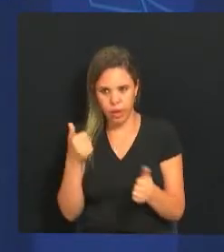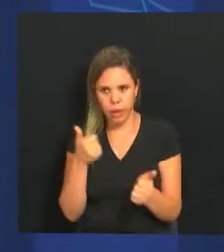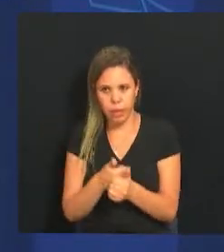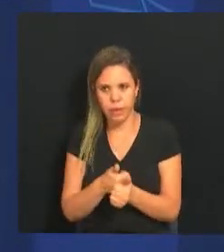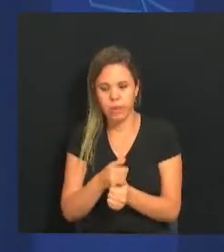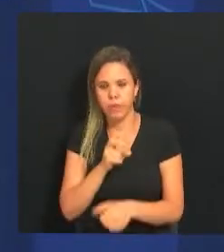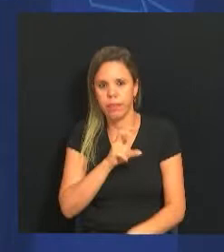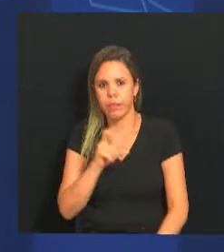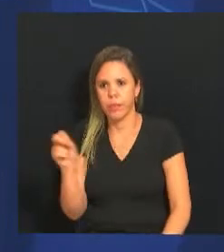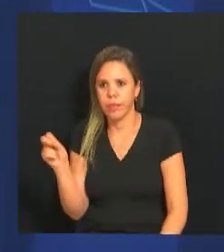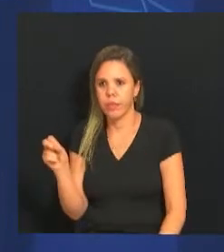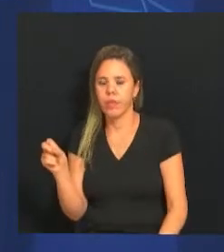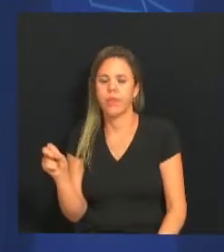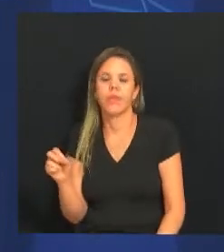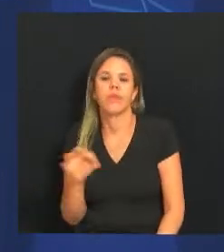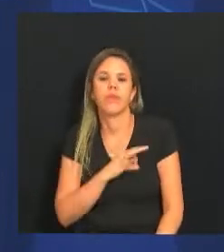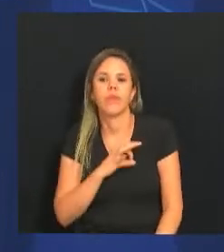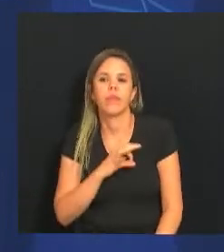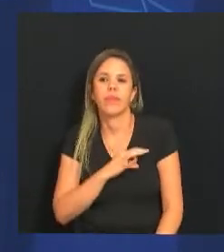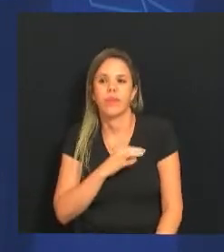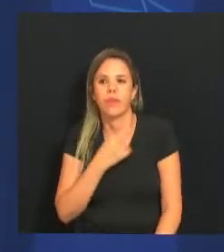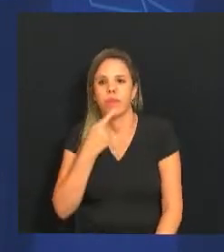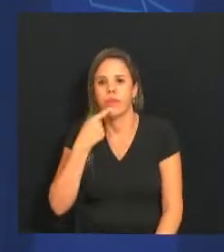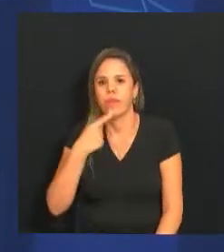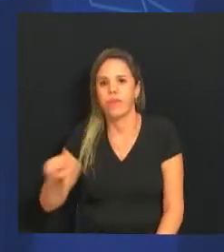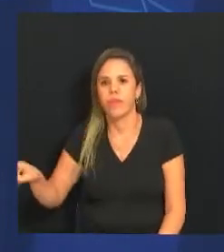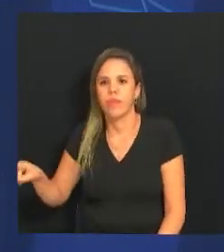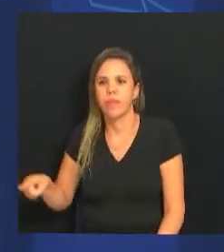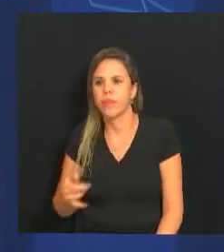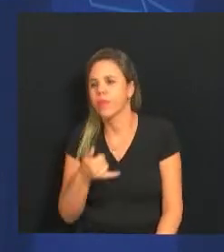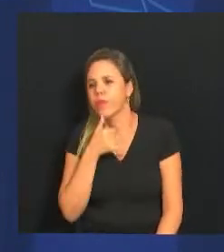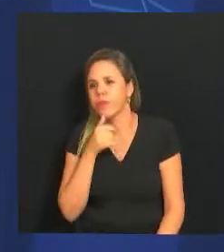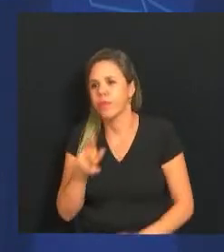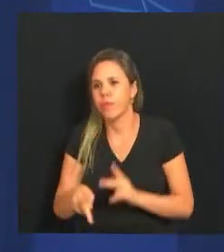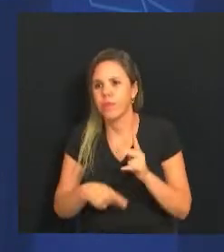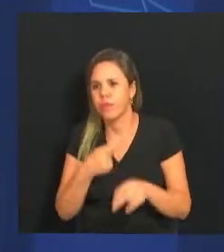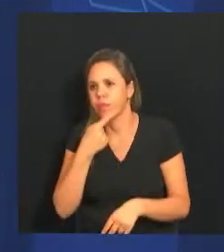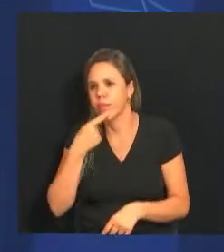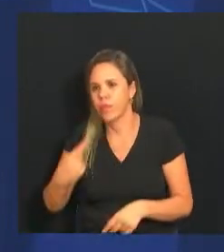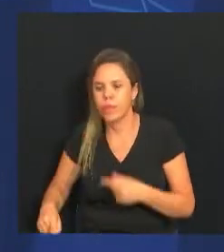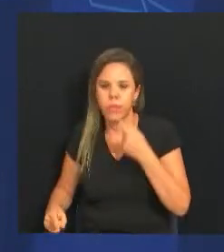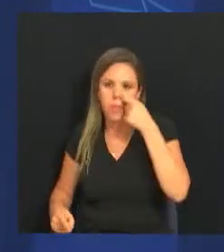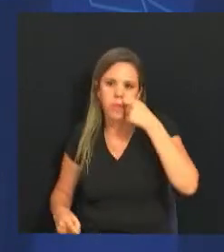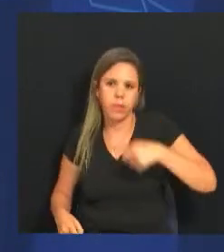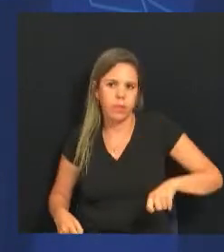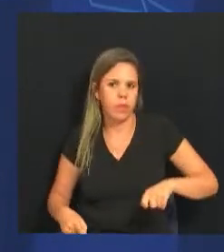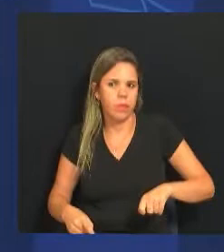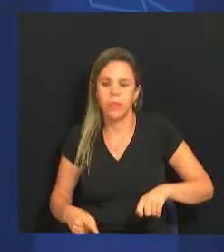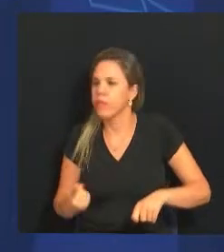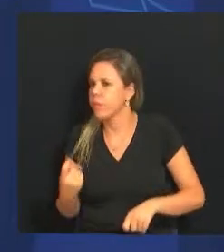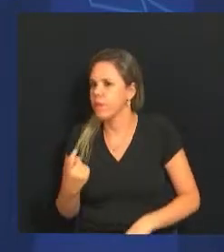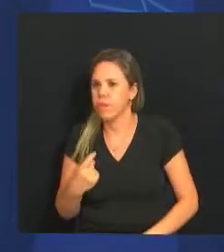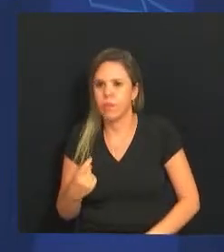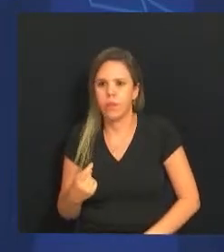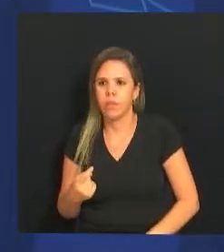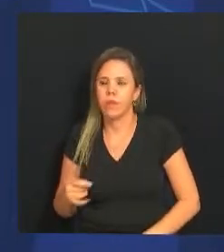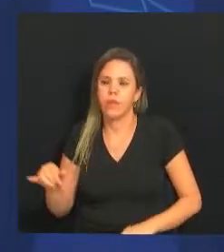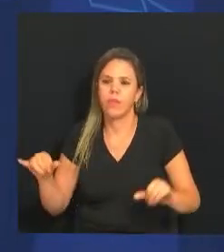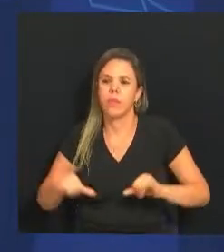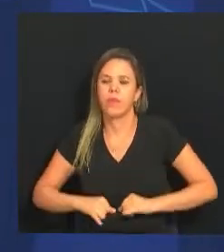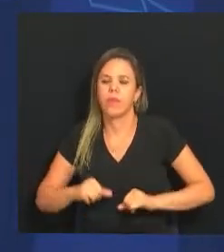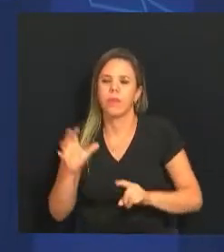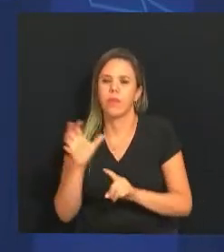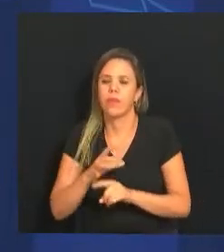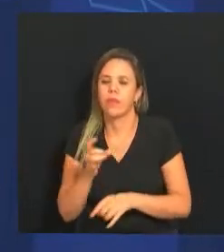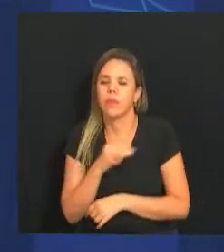aproximadamente 500 soldados russos. Mas, infelizmente, as pessoas russas e ucranianas não são as únicas a sofrerem ameaça